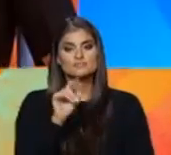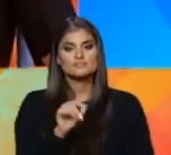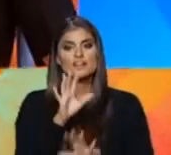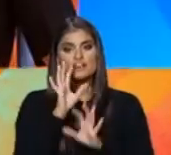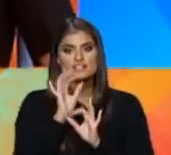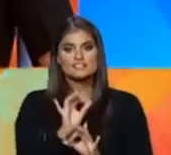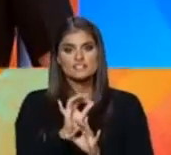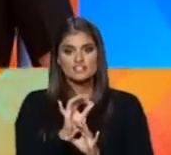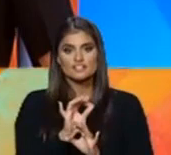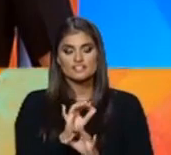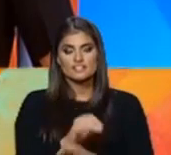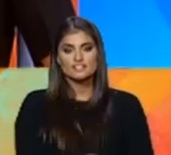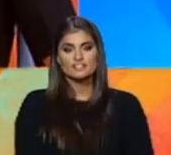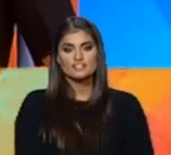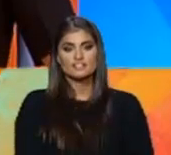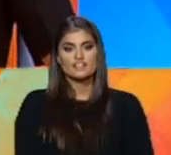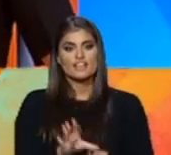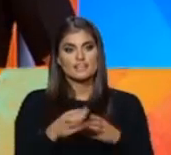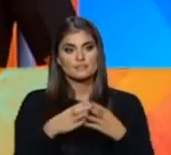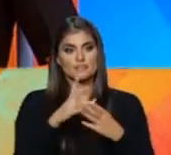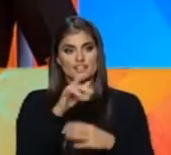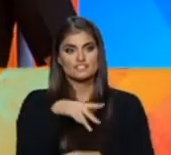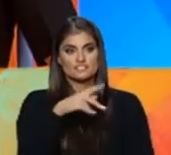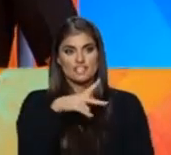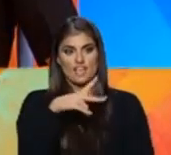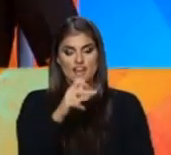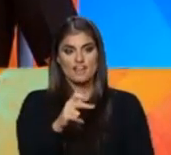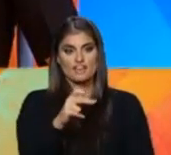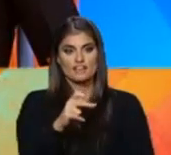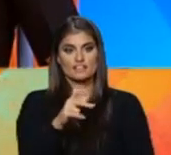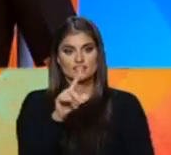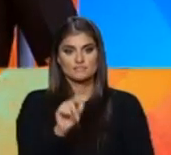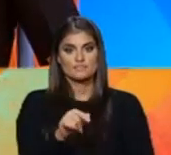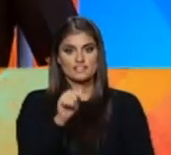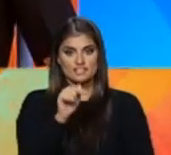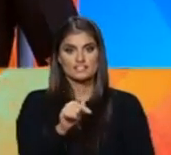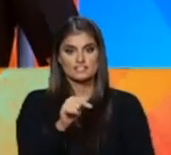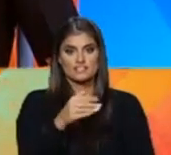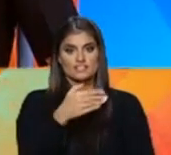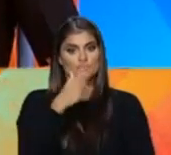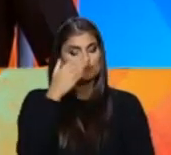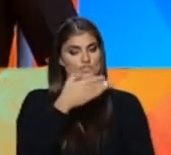5 minutinhos. É verdade, a equipa da Cristiana tem este número de telefone,